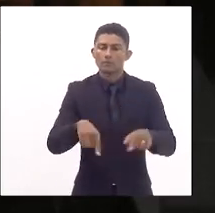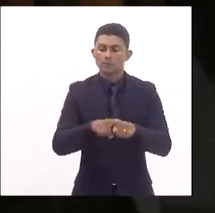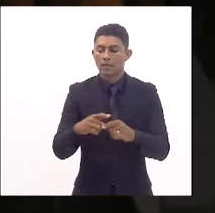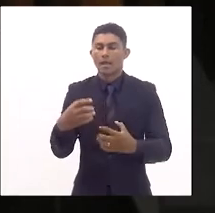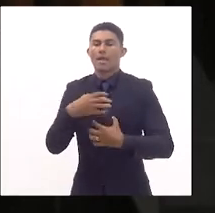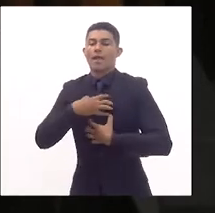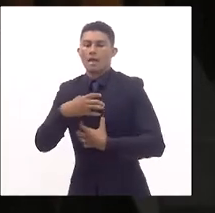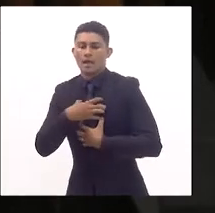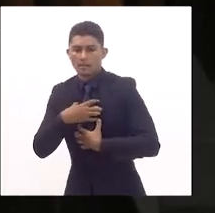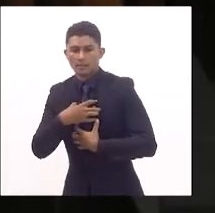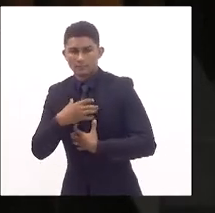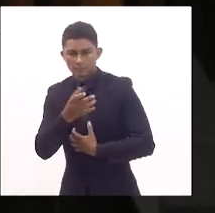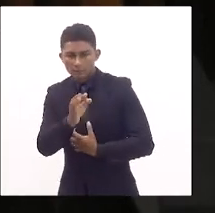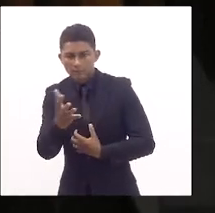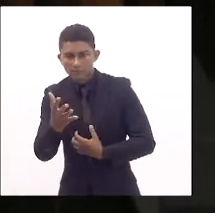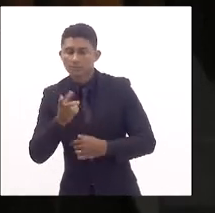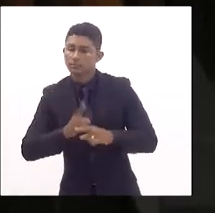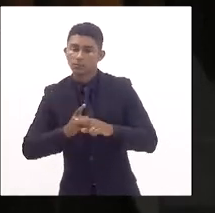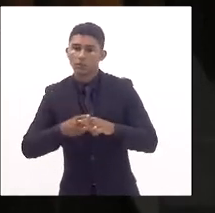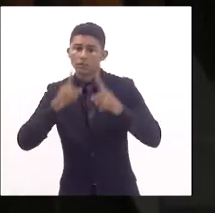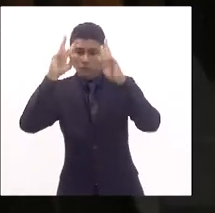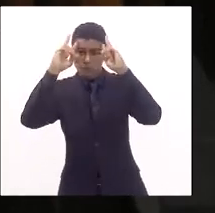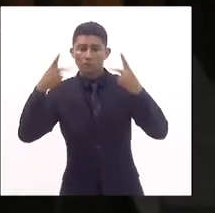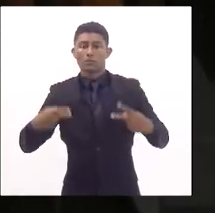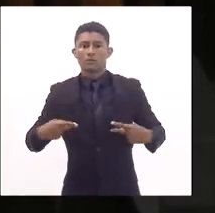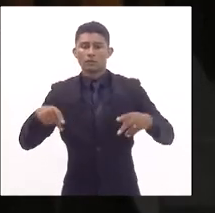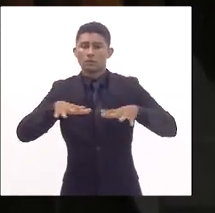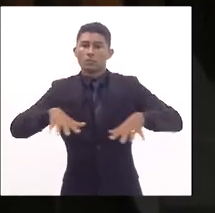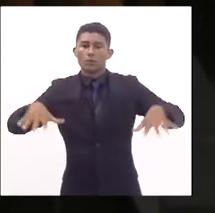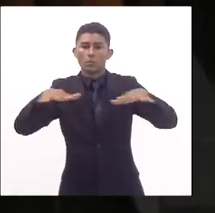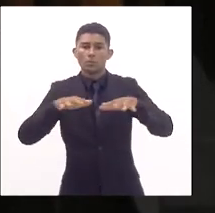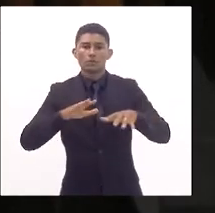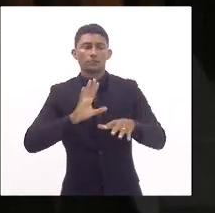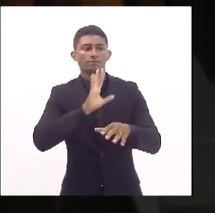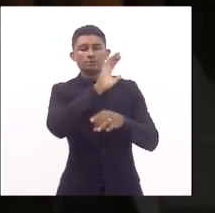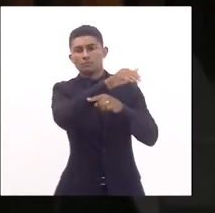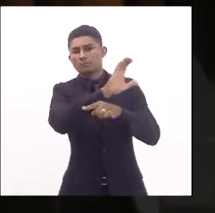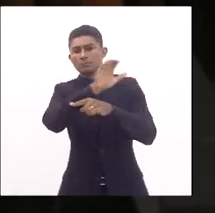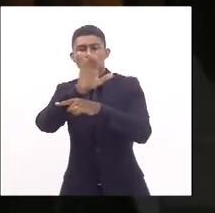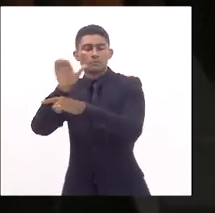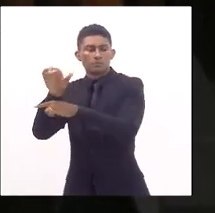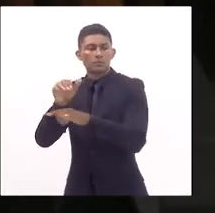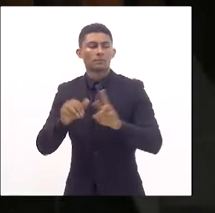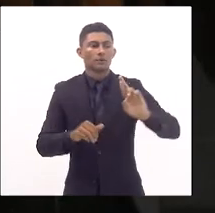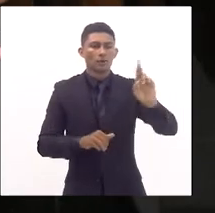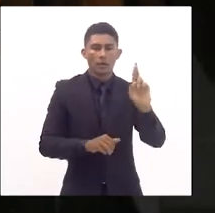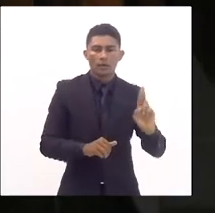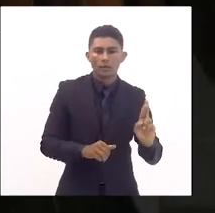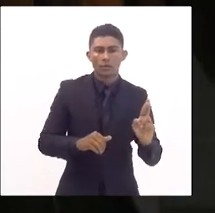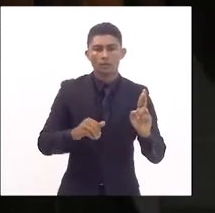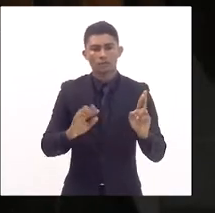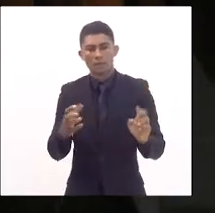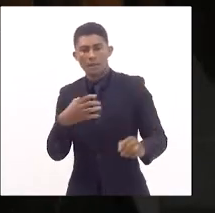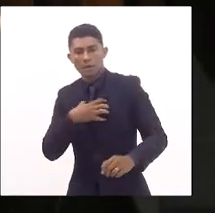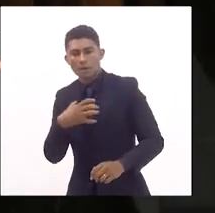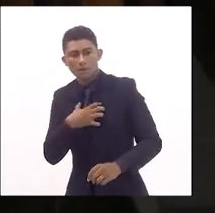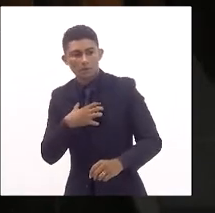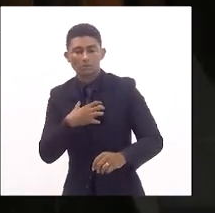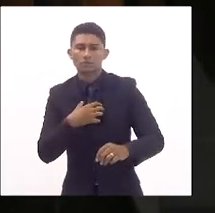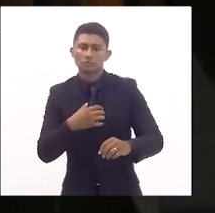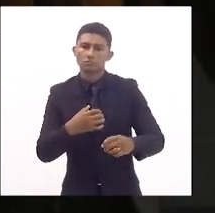humano é a razão EA emoção uma coisa não abre mão da outra pessoa